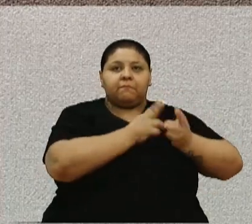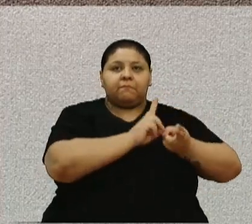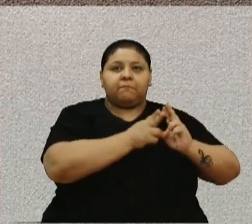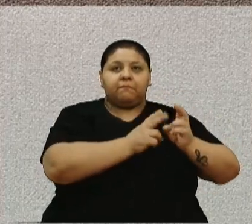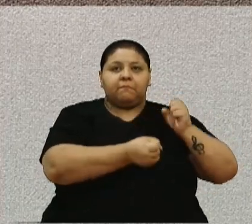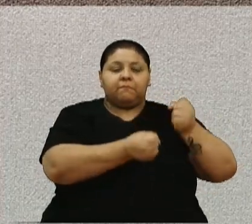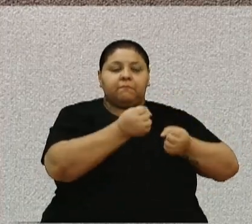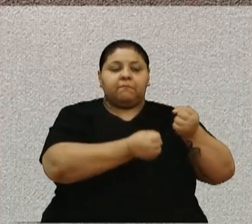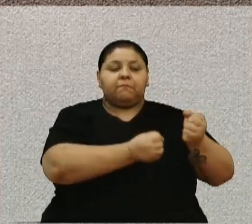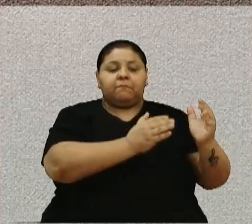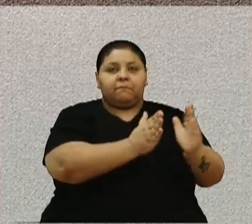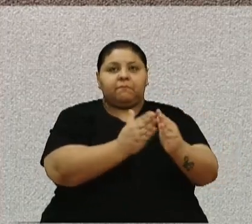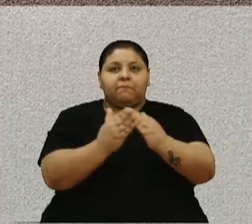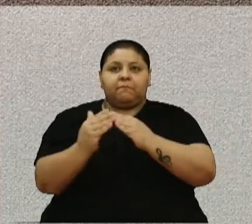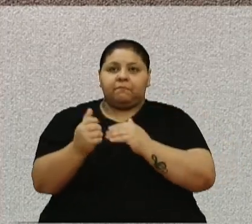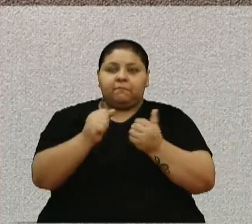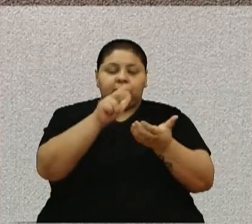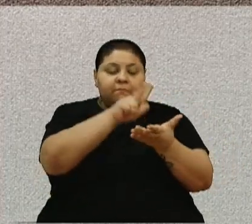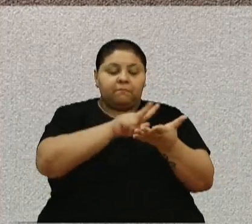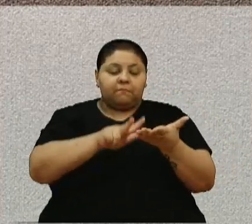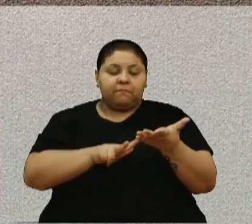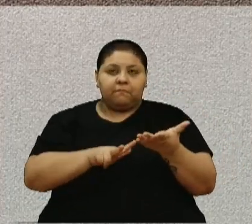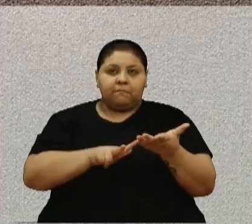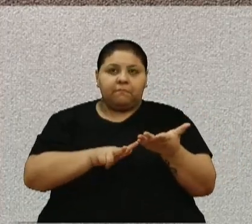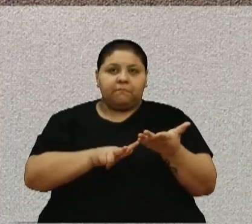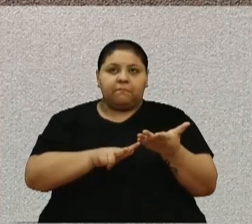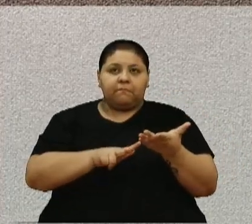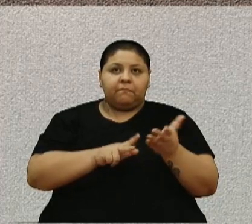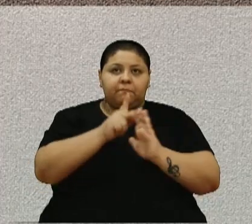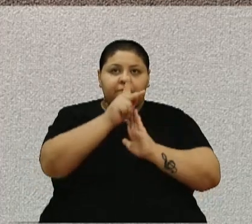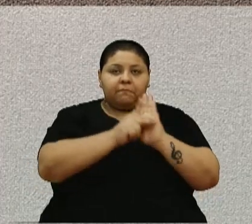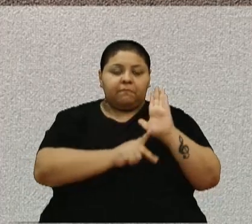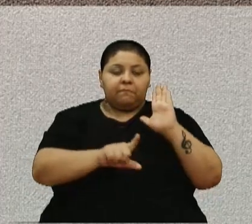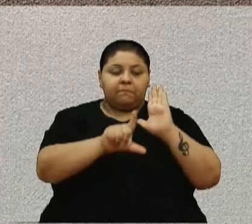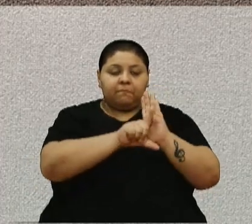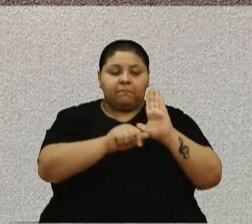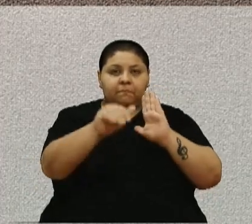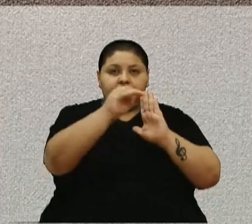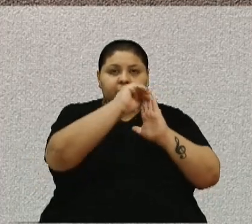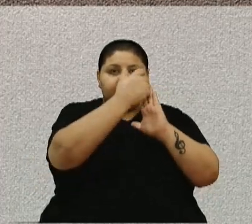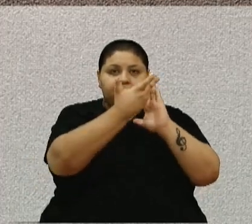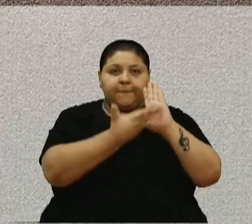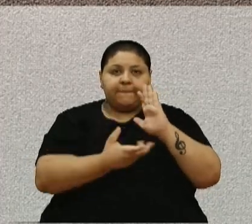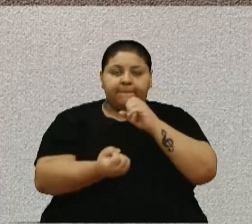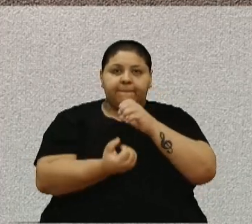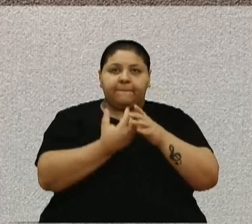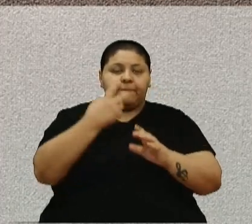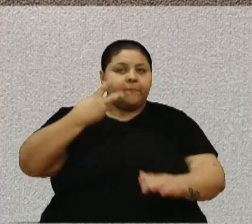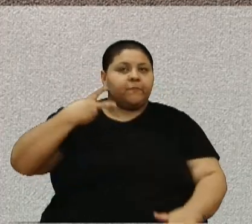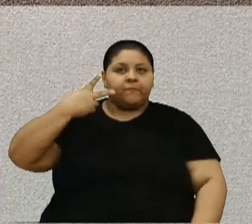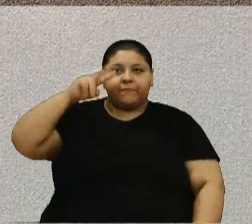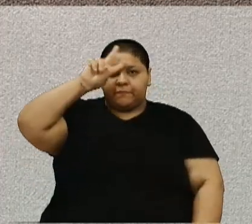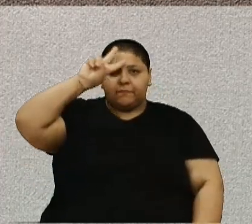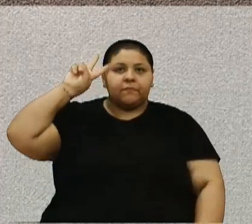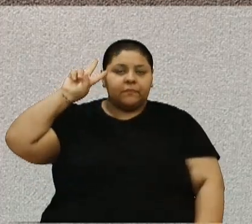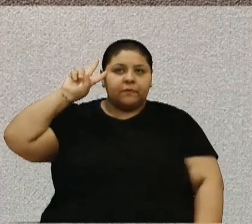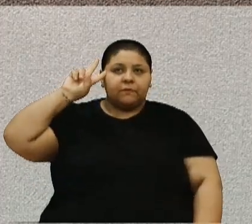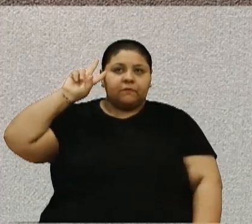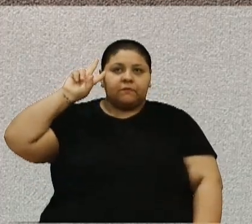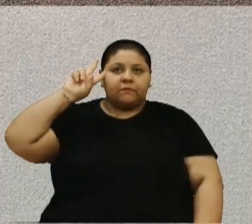Transporte e Habitação para análise e parecer o projeto de lei supramencionado de autoria do vereador Velocino João Ex,